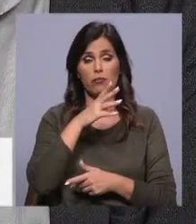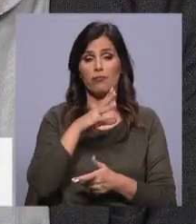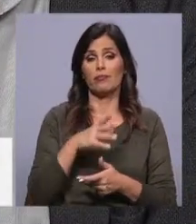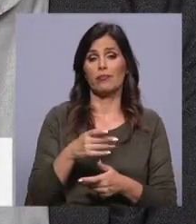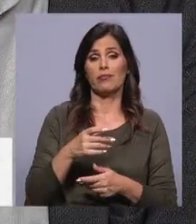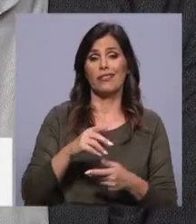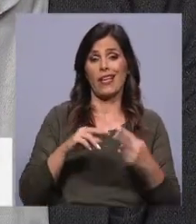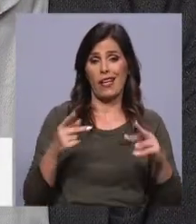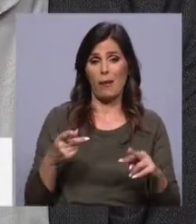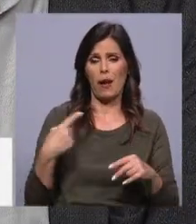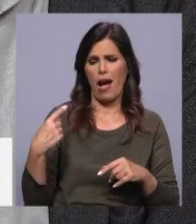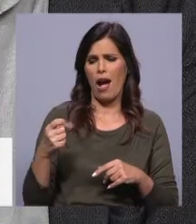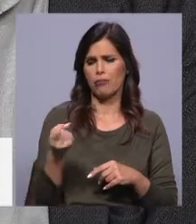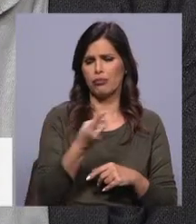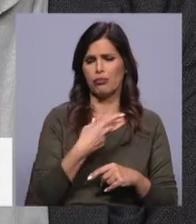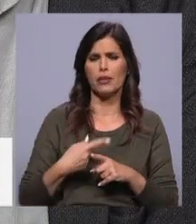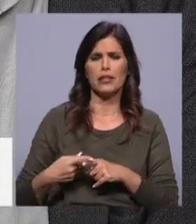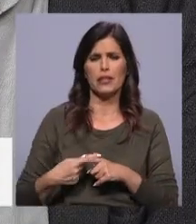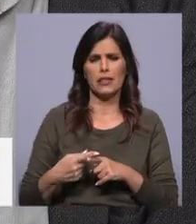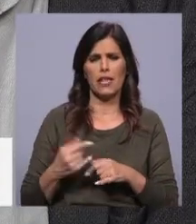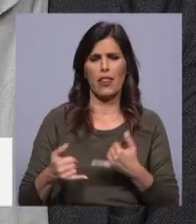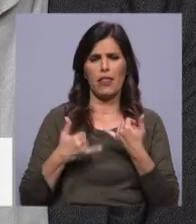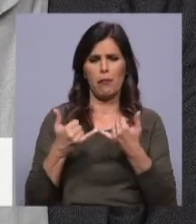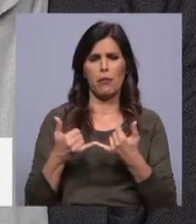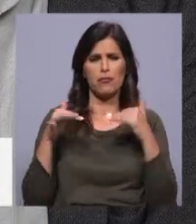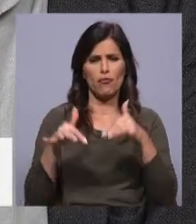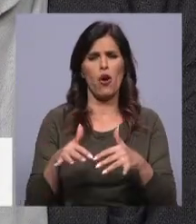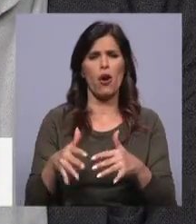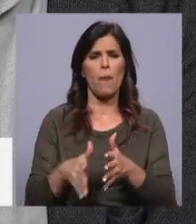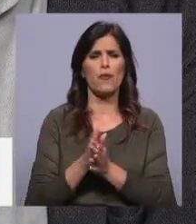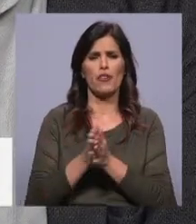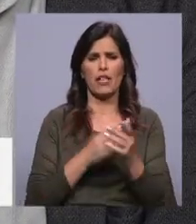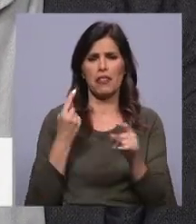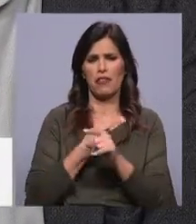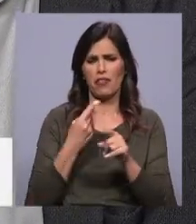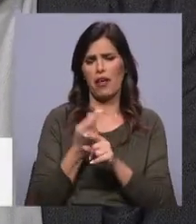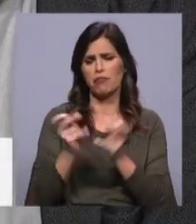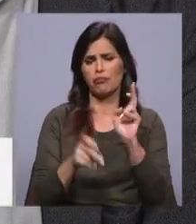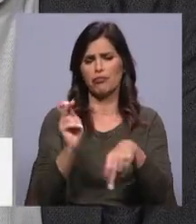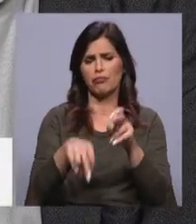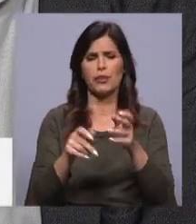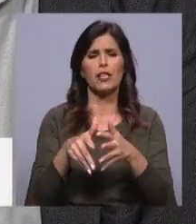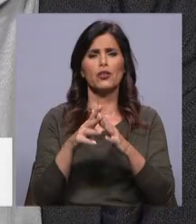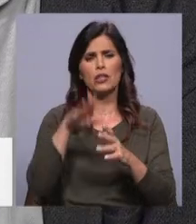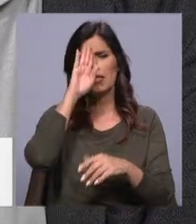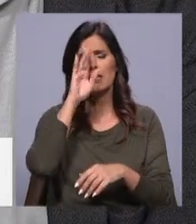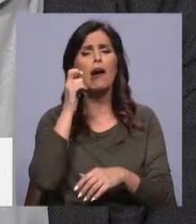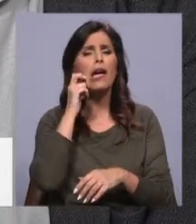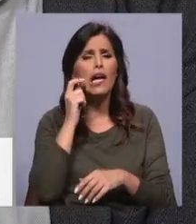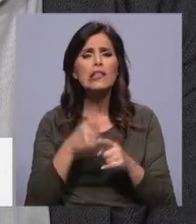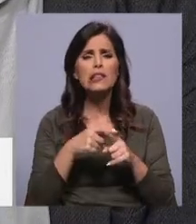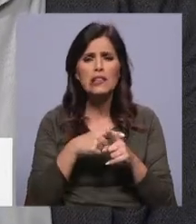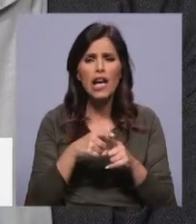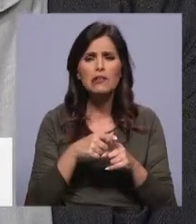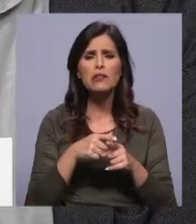de que há já há vários interessados em utilizar posteriormente essa infraestrutura tem conhecimento desse interesse e de quem são esses possíveis interessados